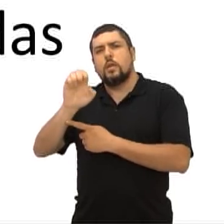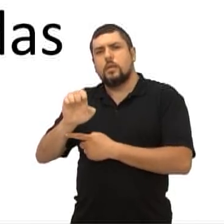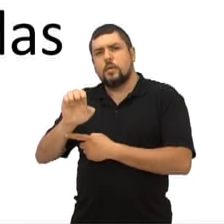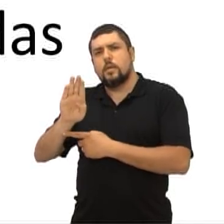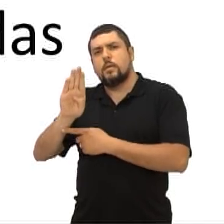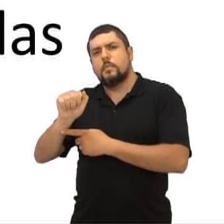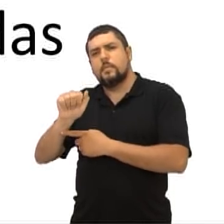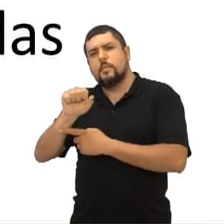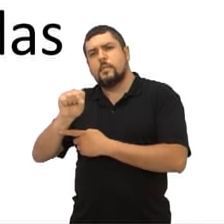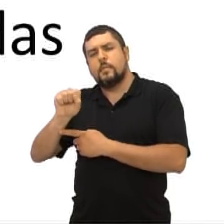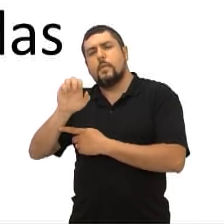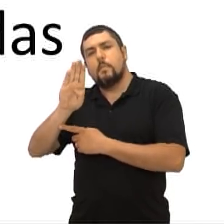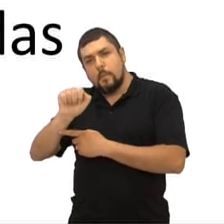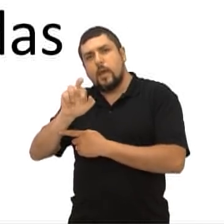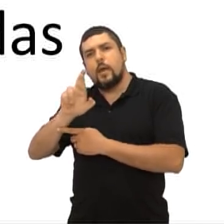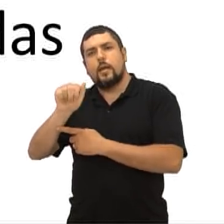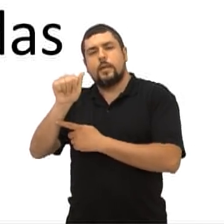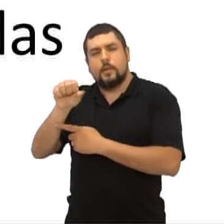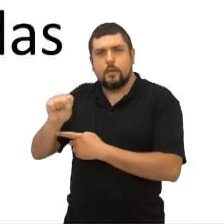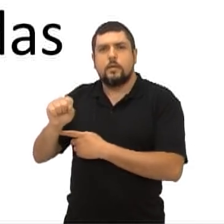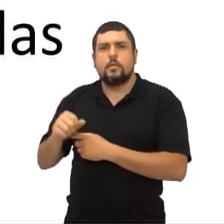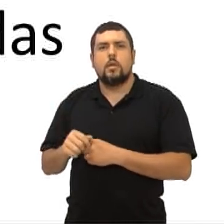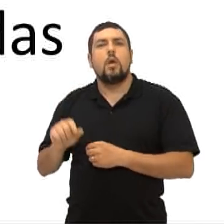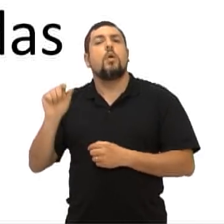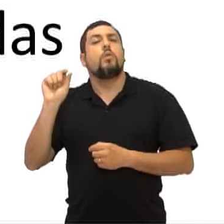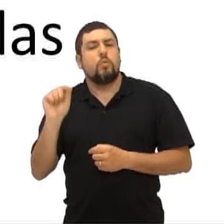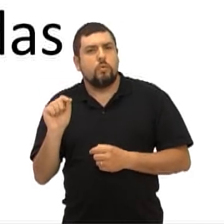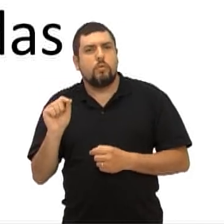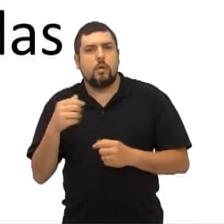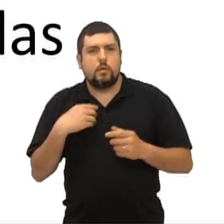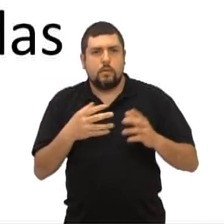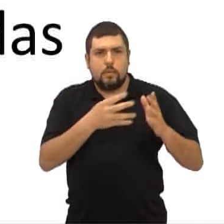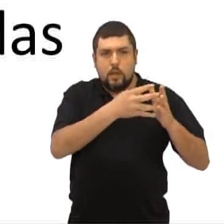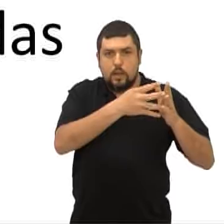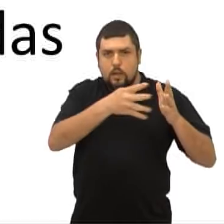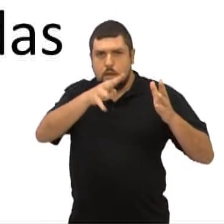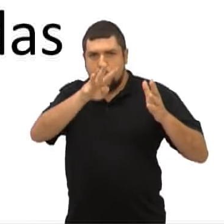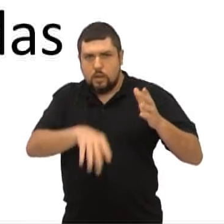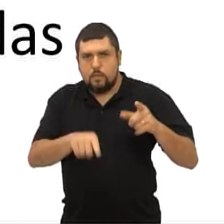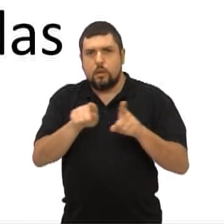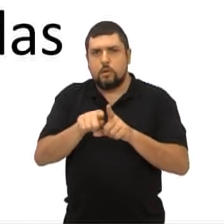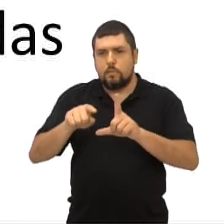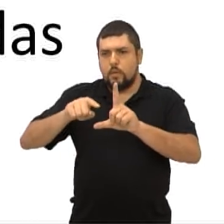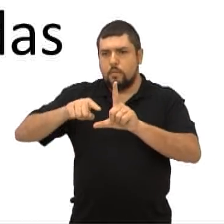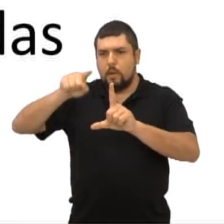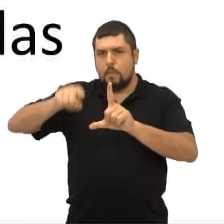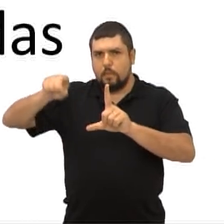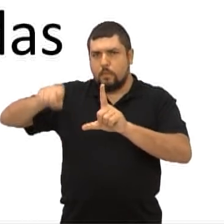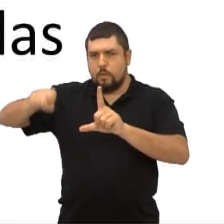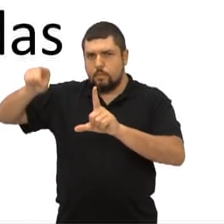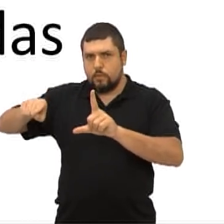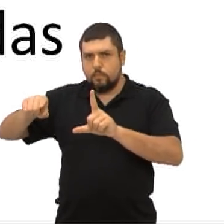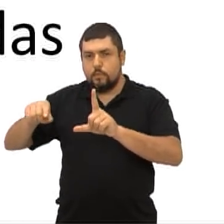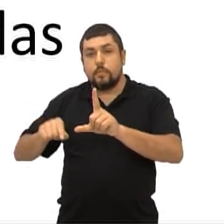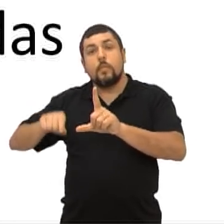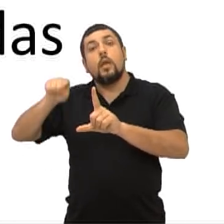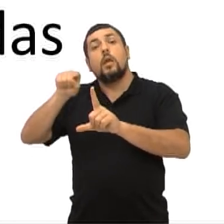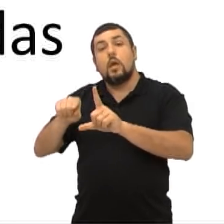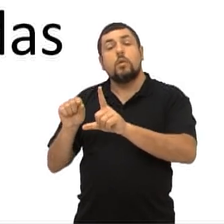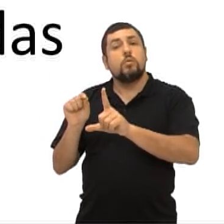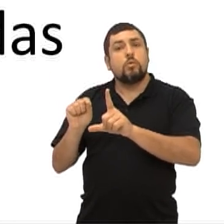tabelas, outra maneira comum de apresentar dados é o uso de gráficos de barras. Nele é possível obter informações